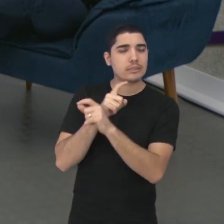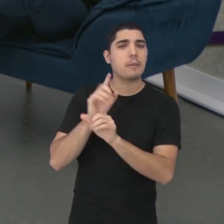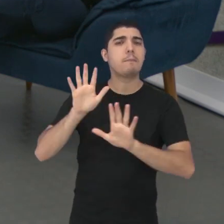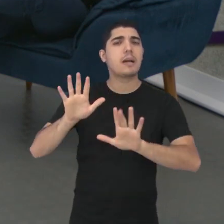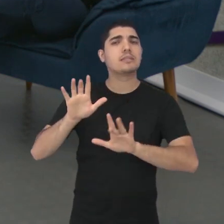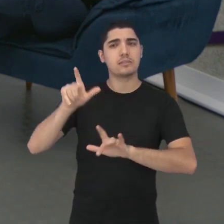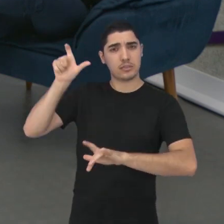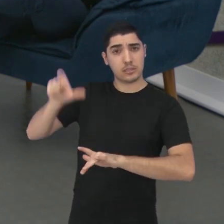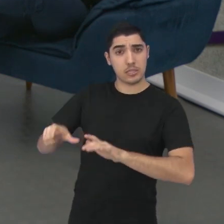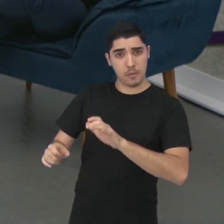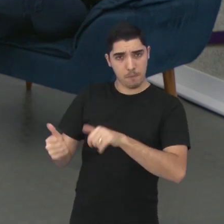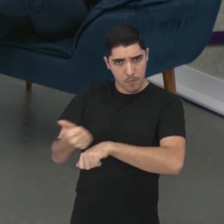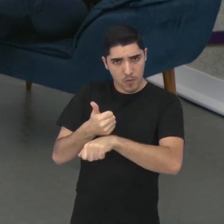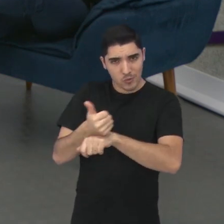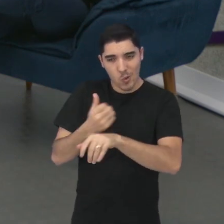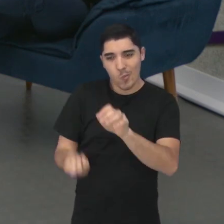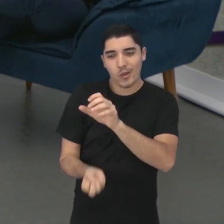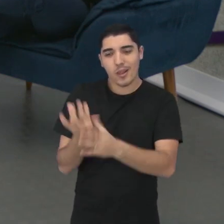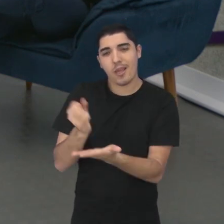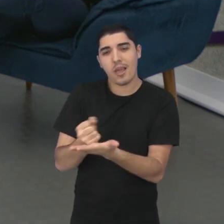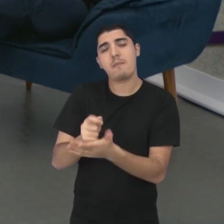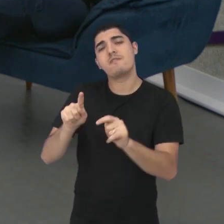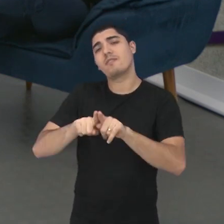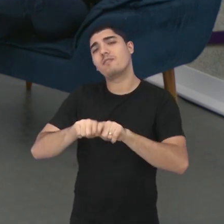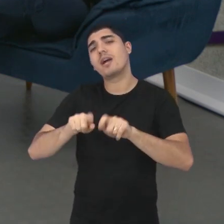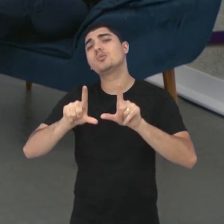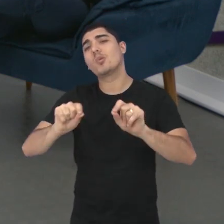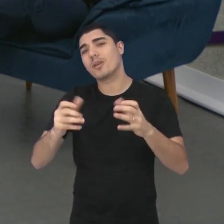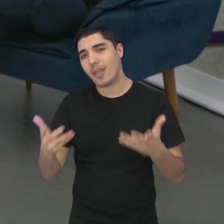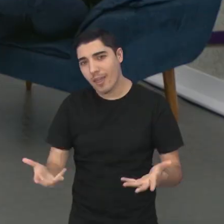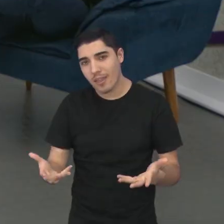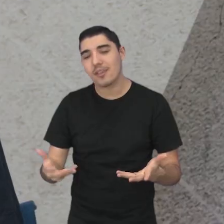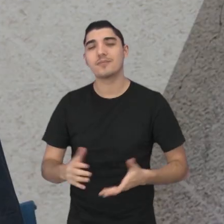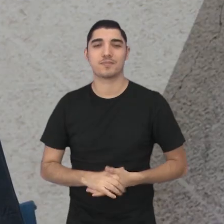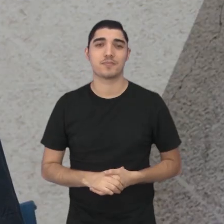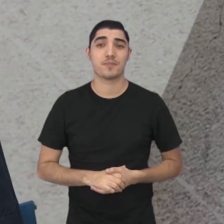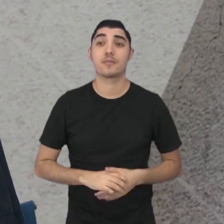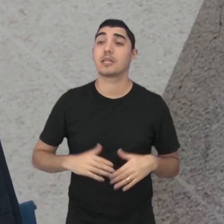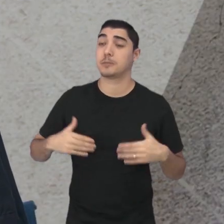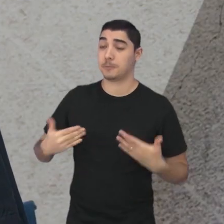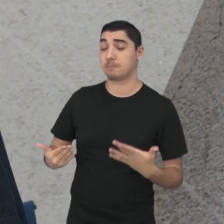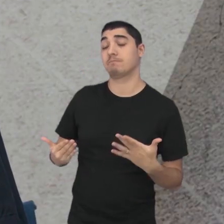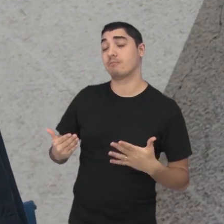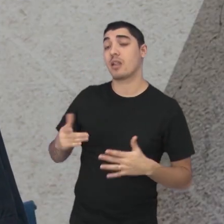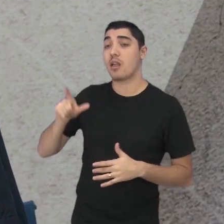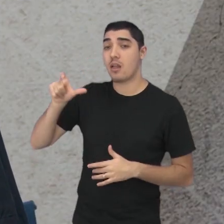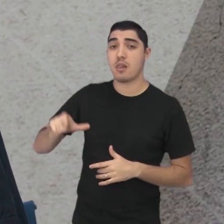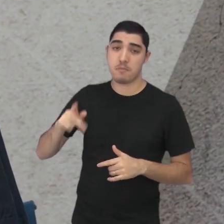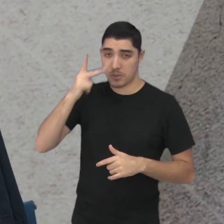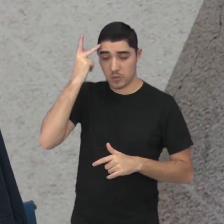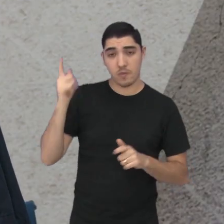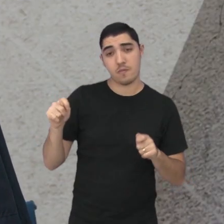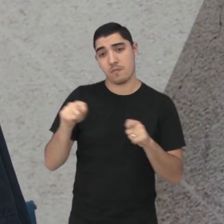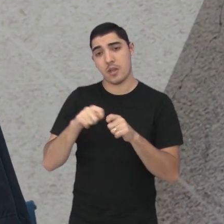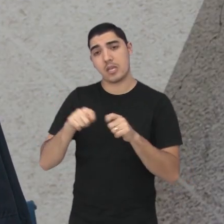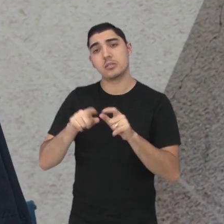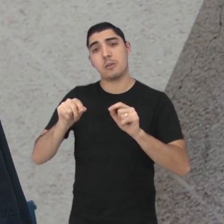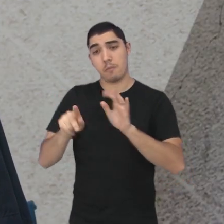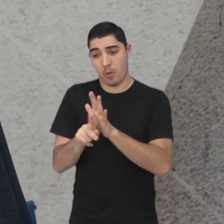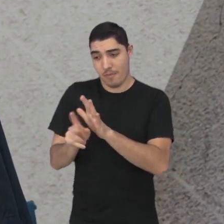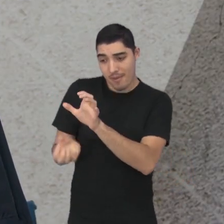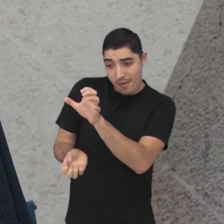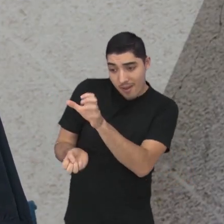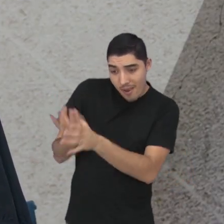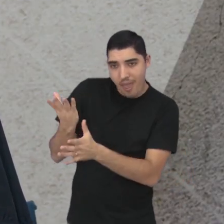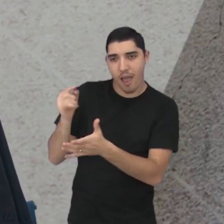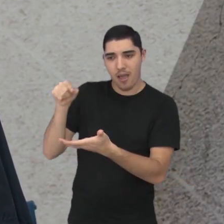que faz um desenvolvedor de games? Basicamente, o desenvolvedor de jogos, vamos dizer assim, ele vai fazer toda a parte, toda a etapa